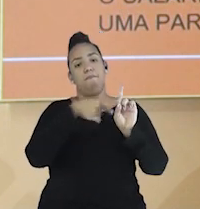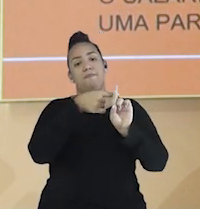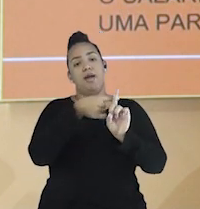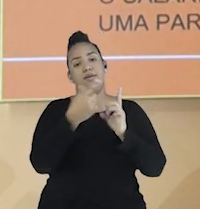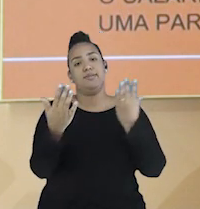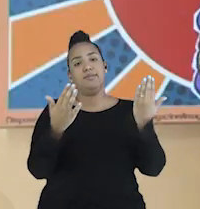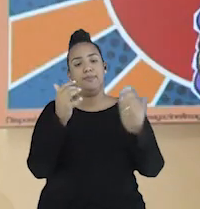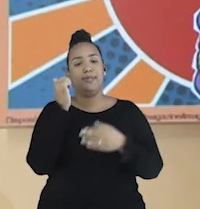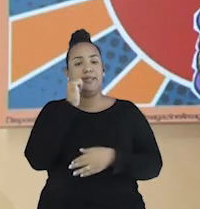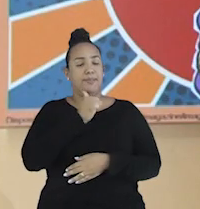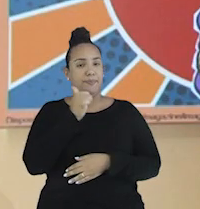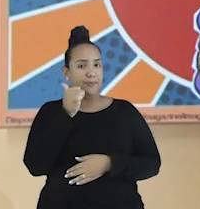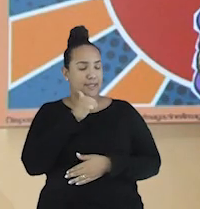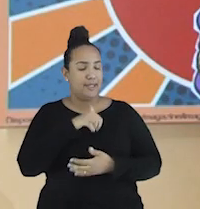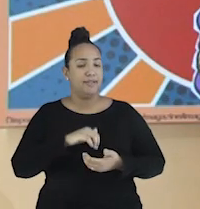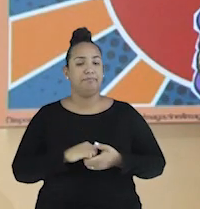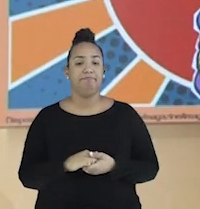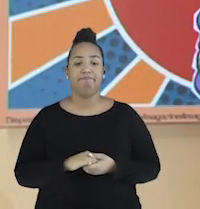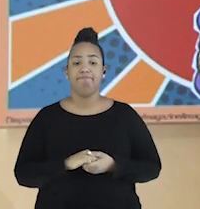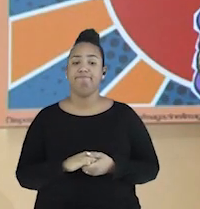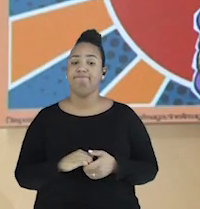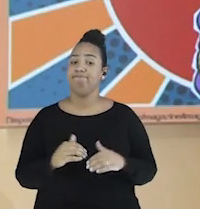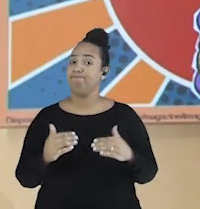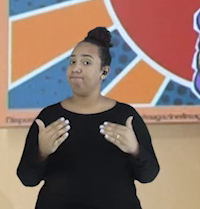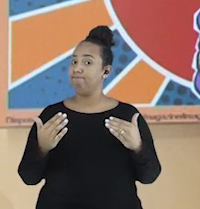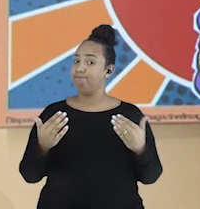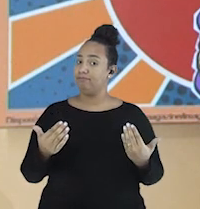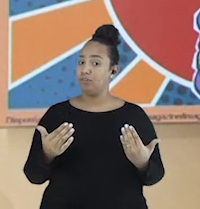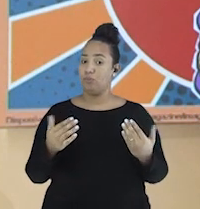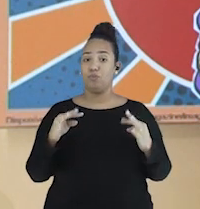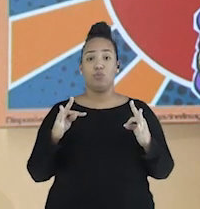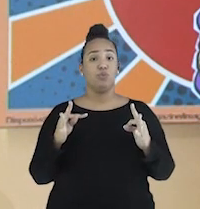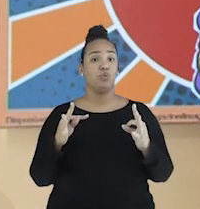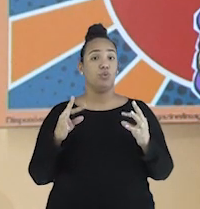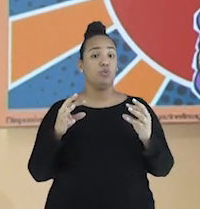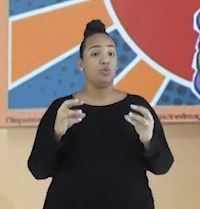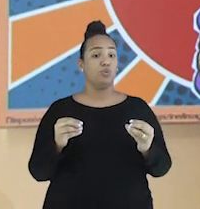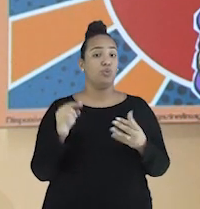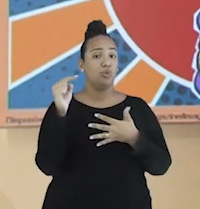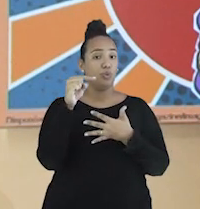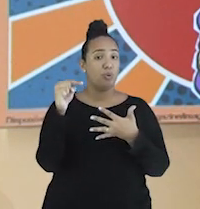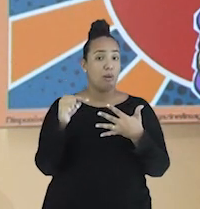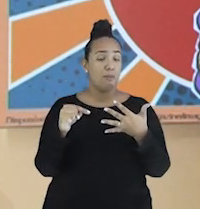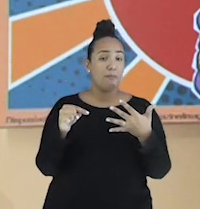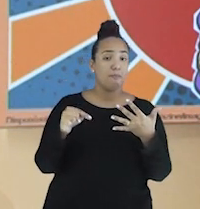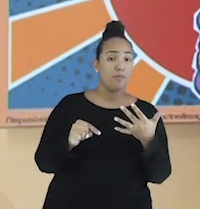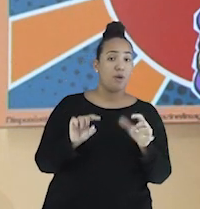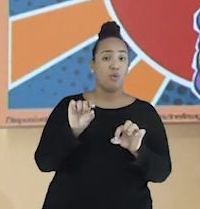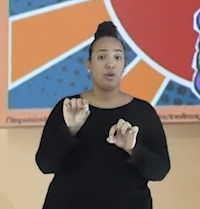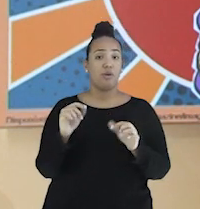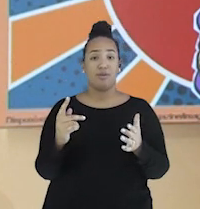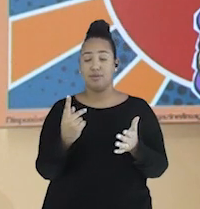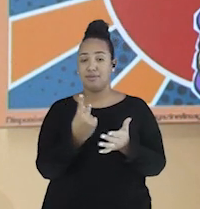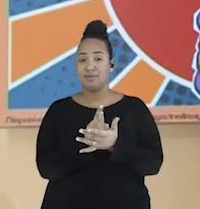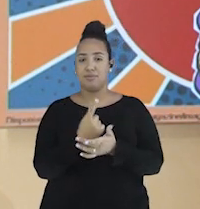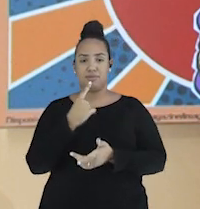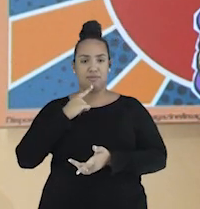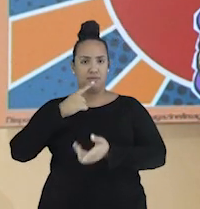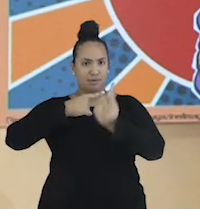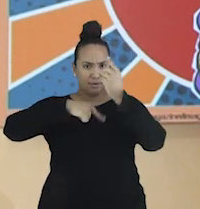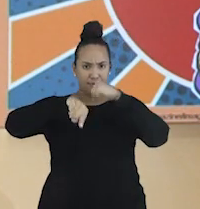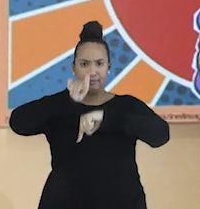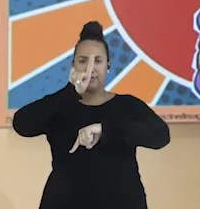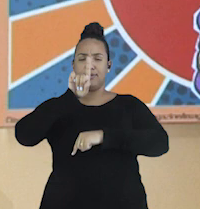as mulheres. Isso tudo foi um pontapé para iniciar uma revolução entre as mulheres,